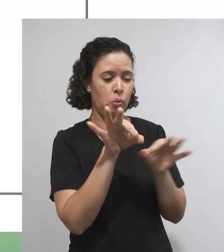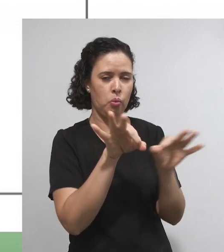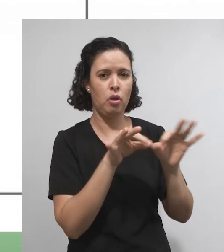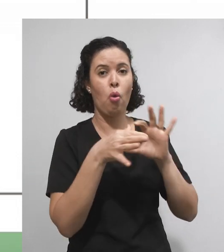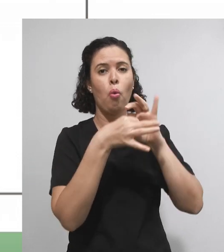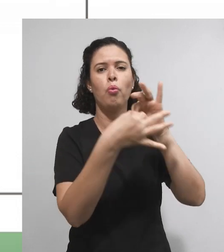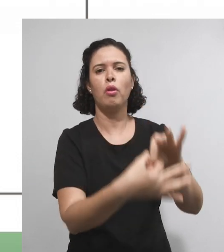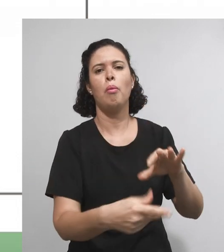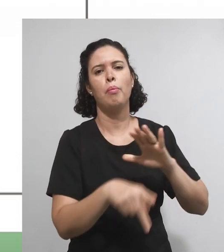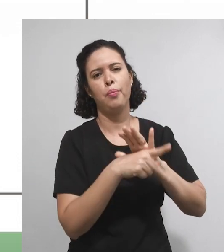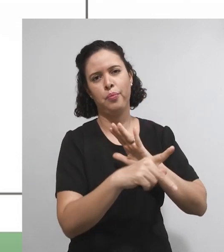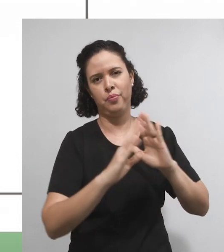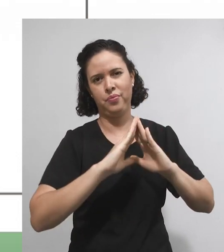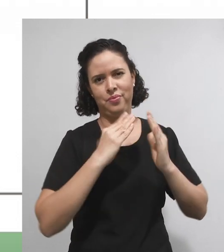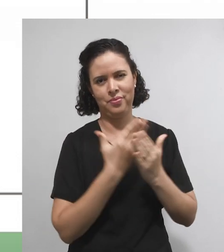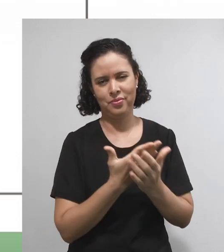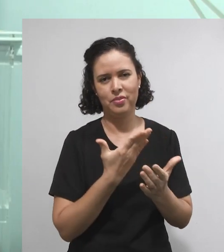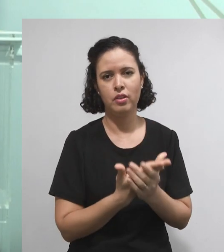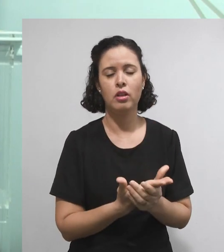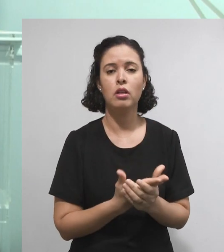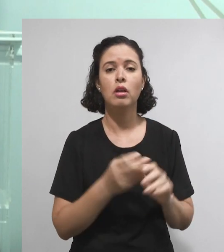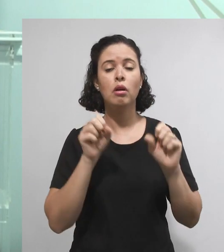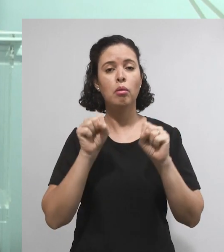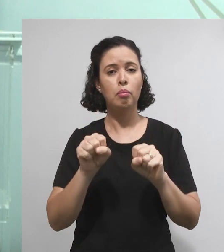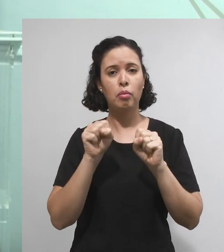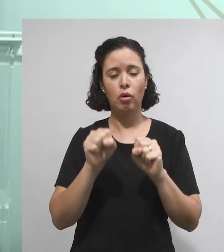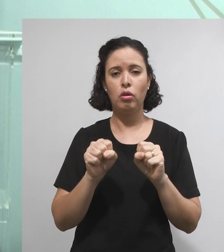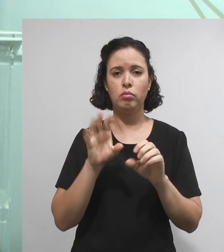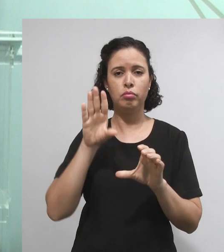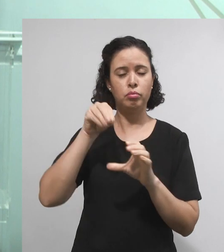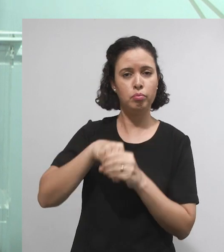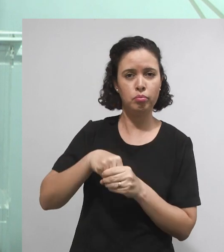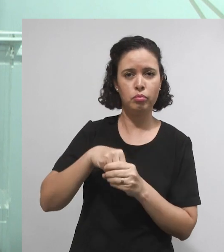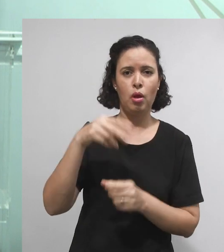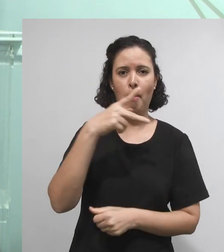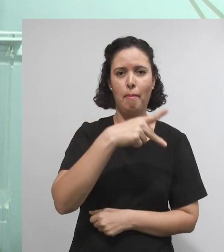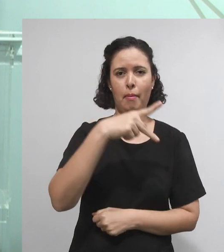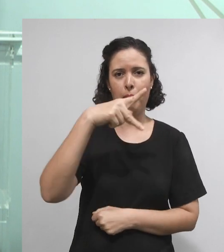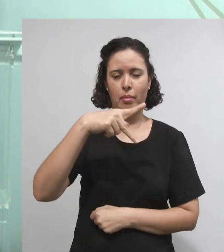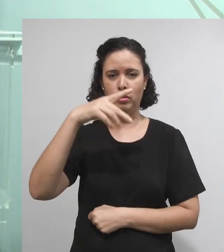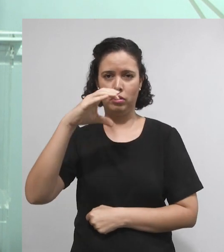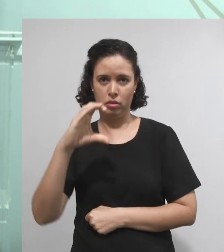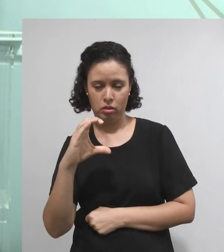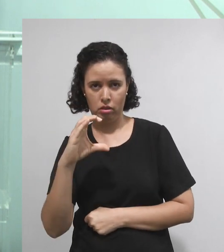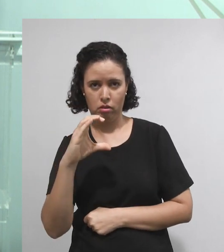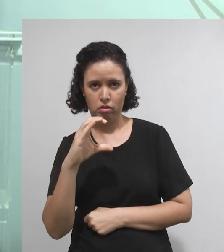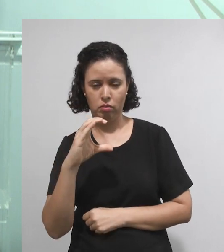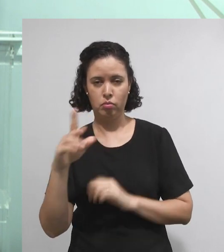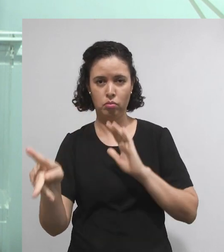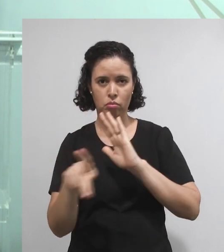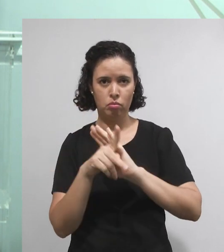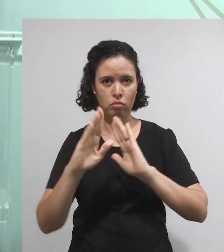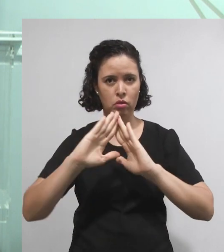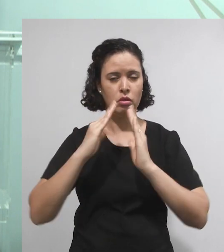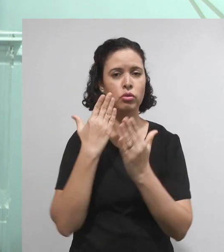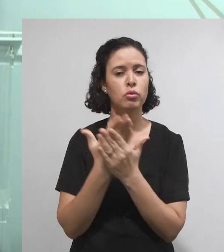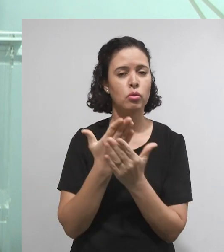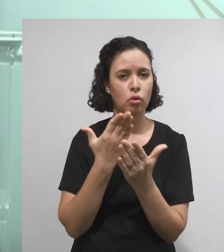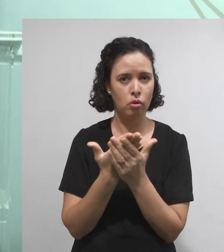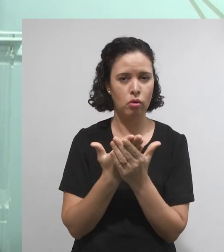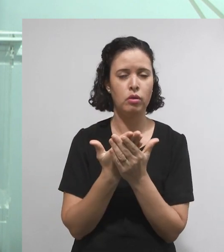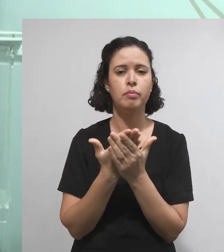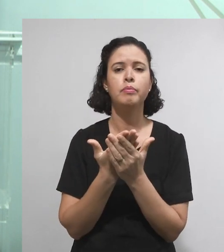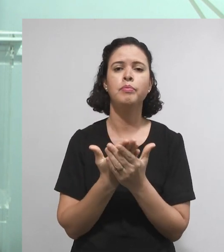partir do contexto da escola. E ele pode ser inserido no projeto político-pedagógico, a priori, é o projeto que organiza